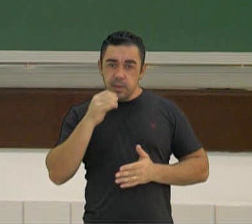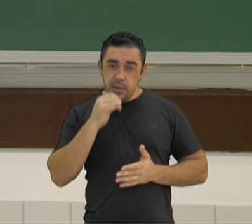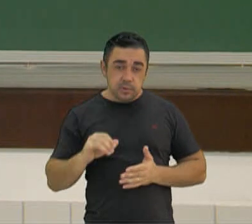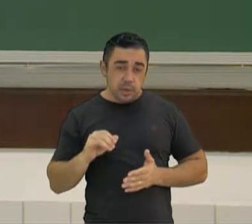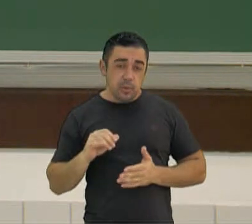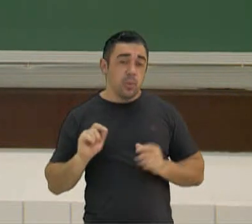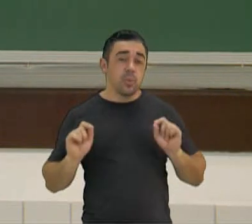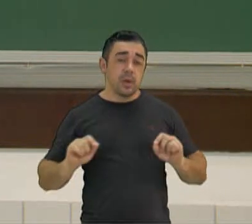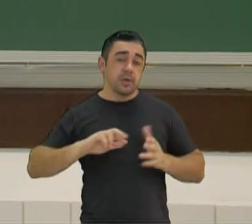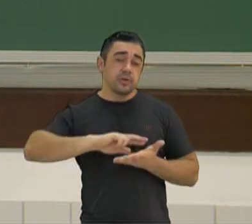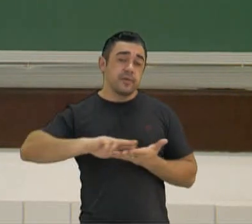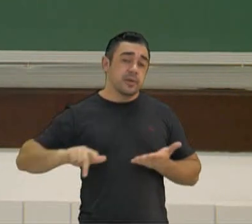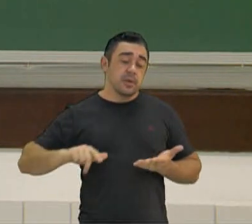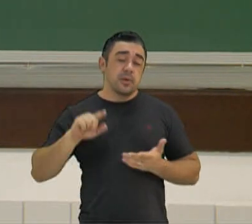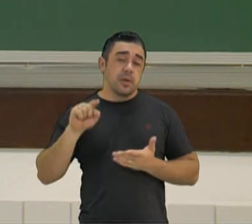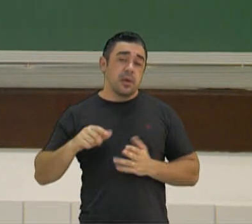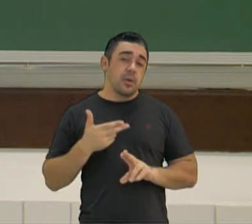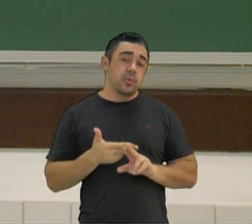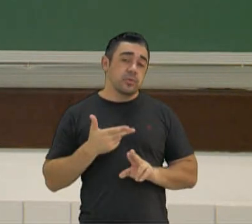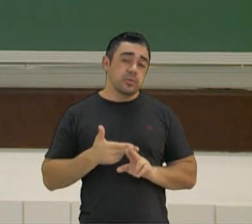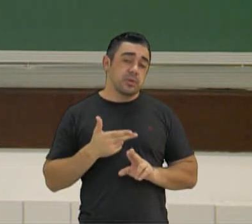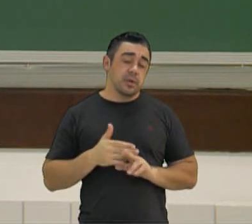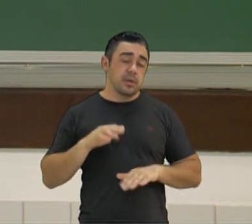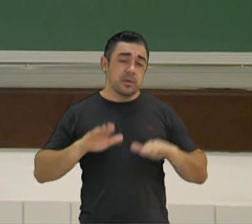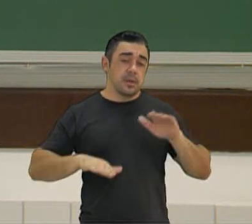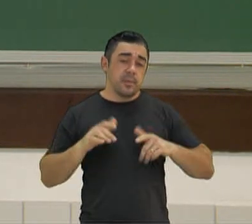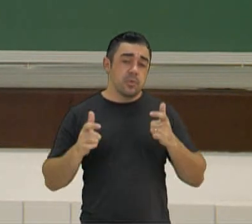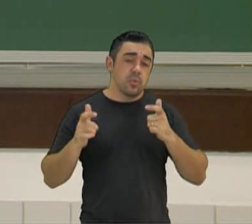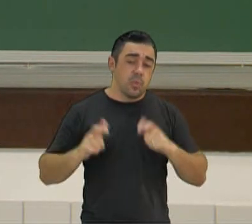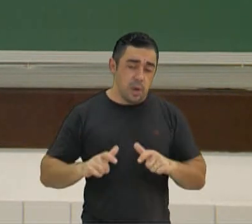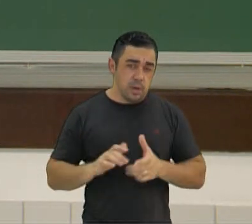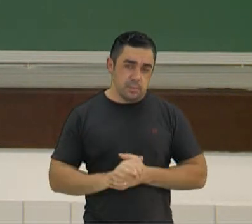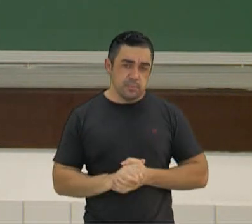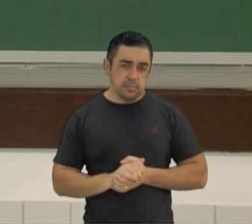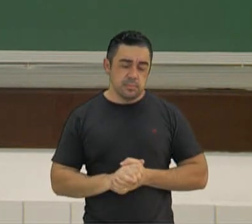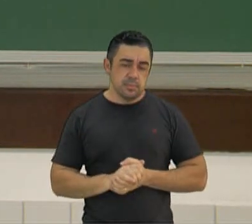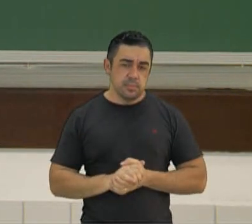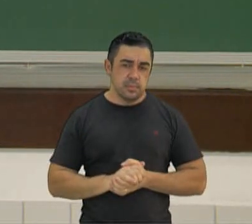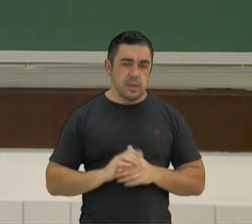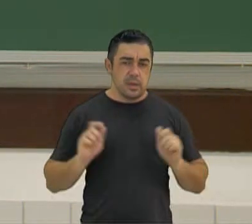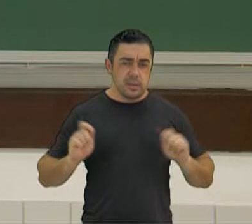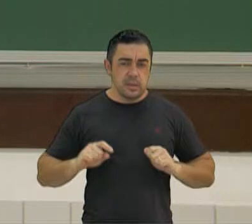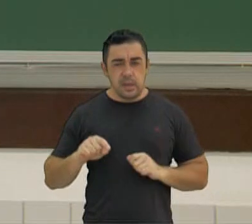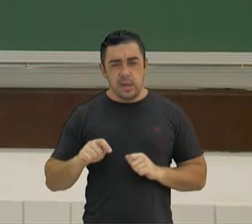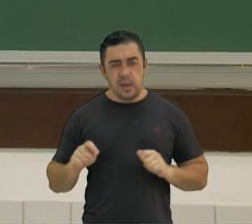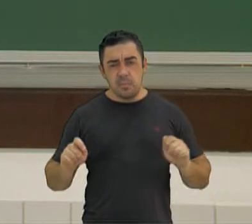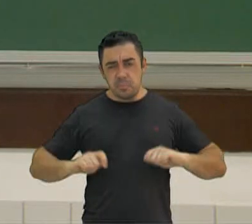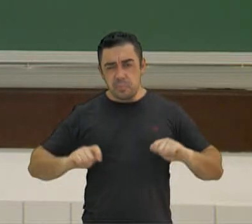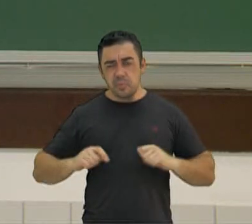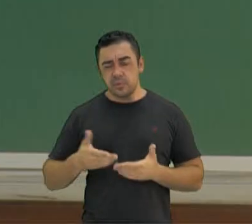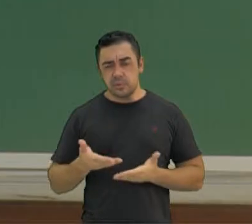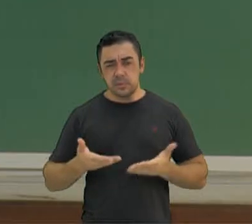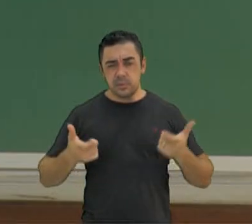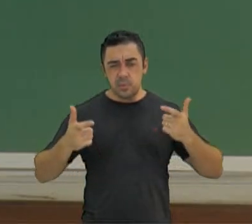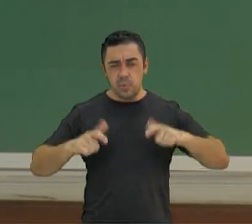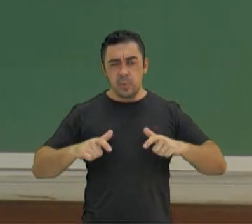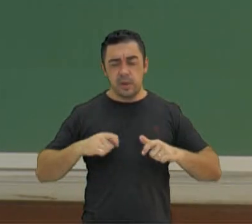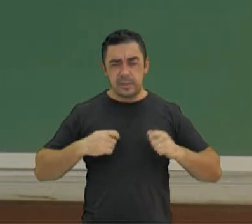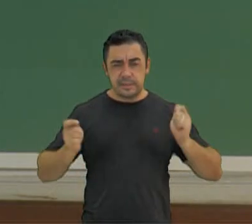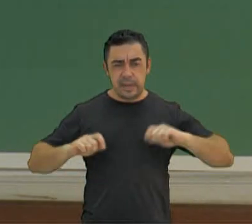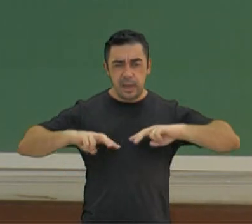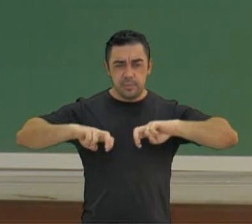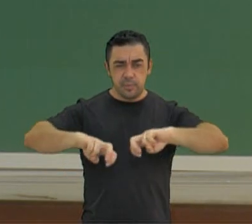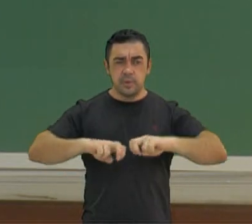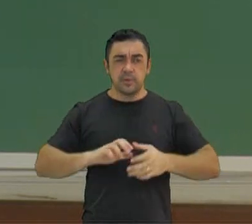A diversificação e a utilização dependendo da região e do potencial a ser explorado